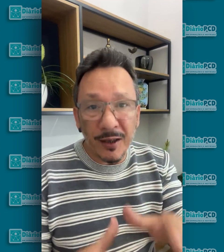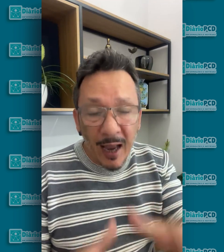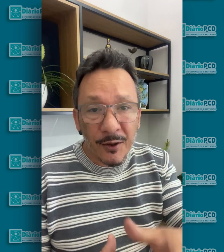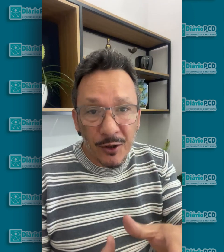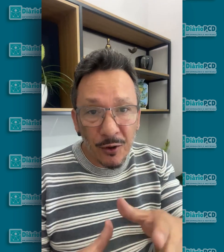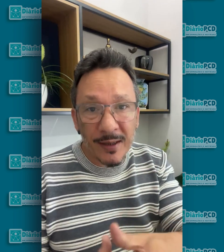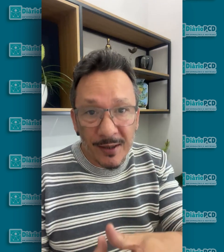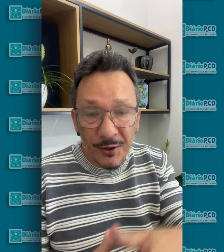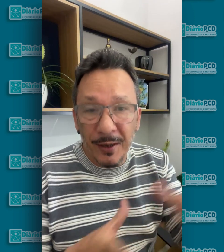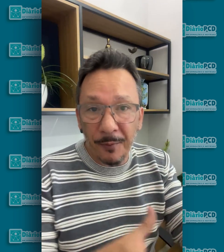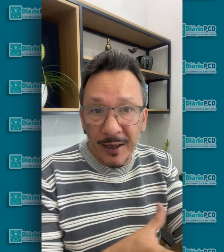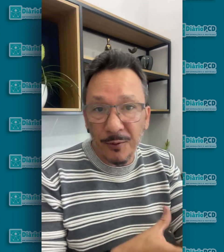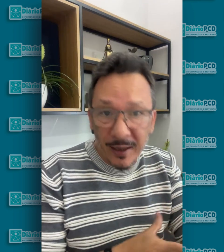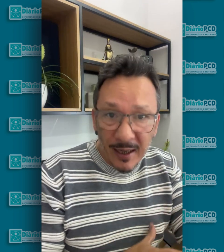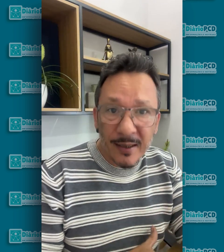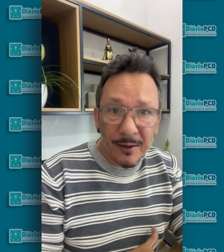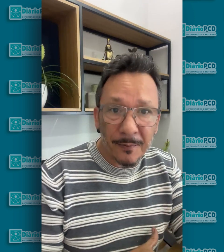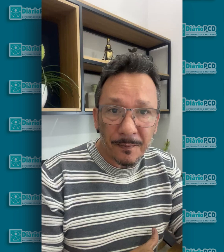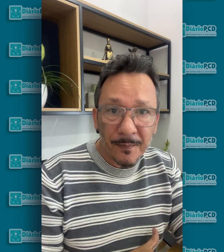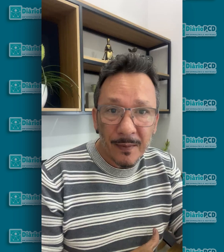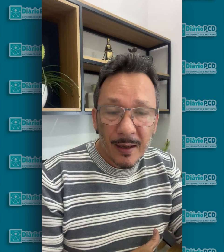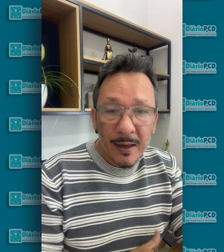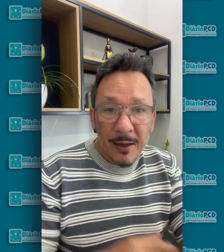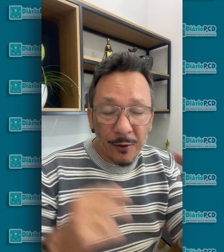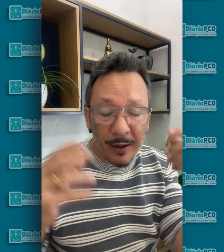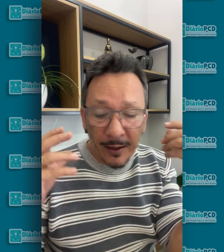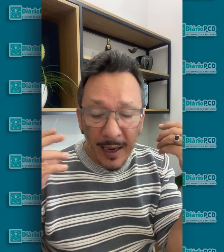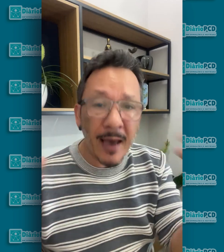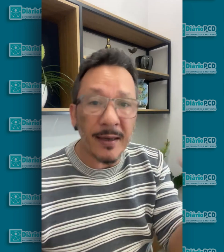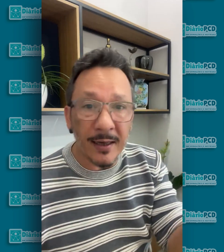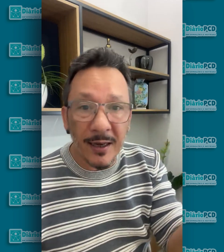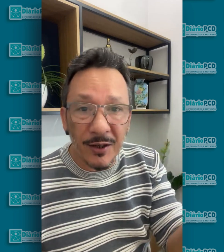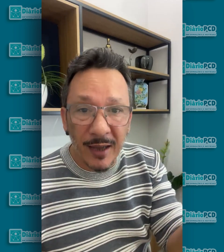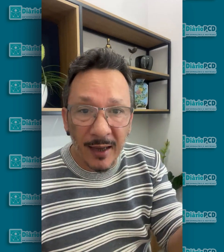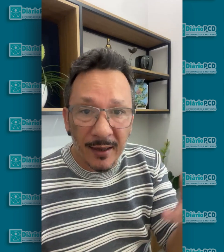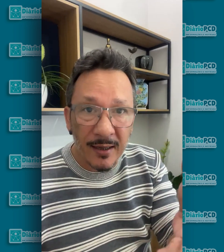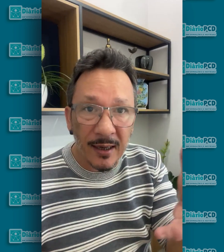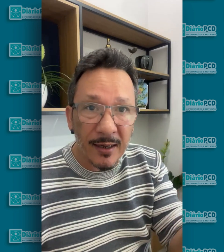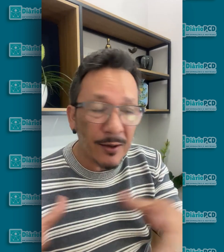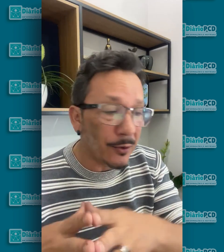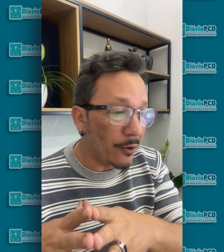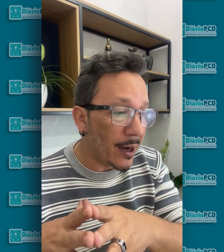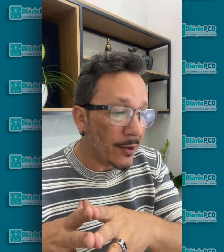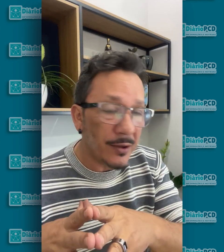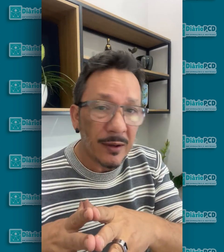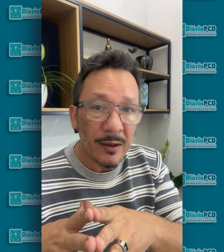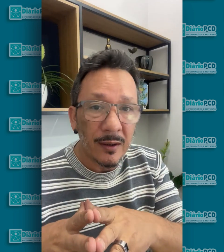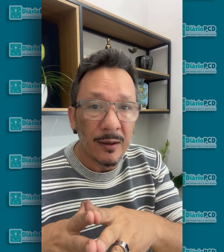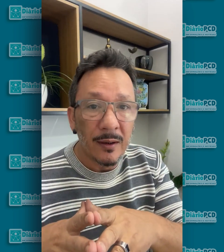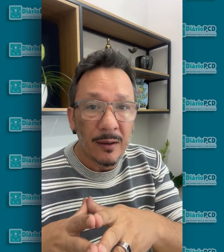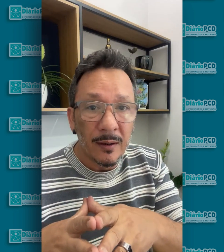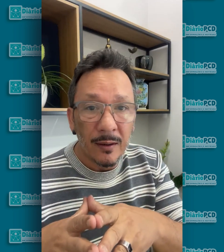Só que a entidade só existe depois da sua criação. E quem é que se candidata a essa eleição do